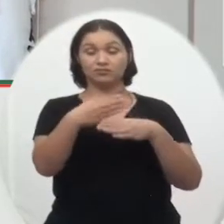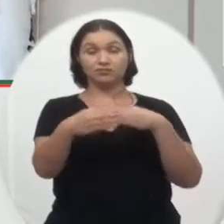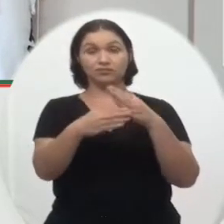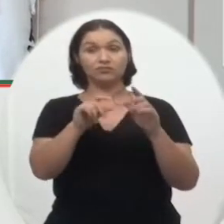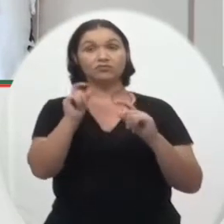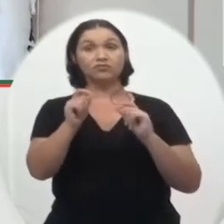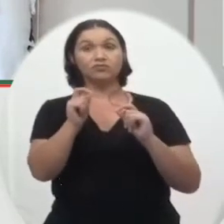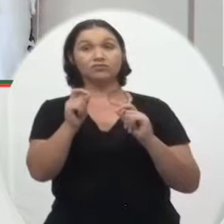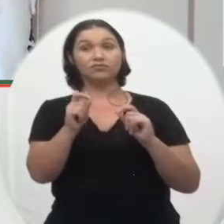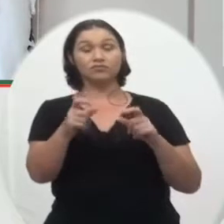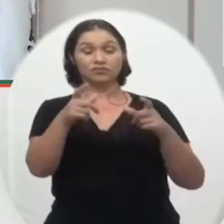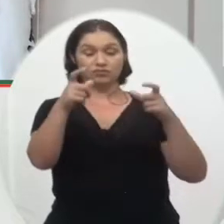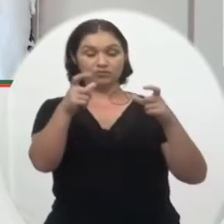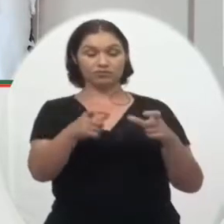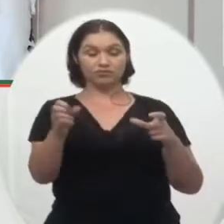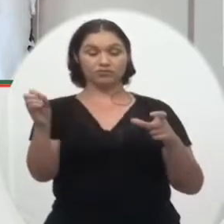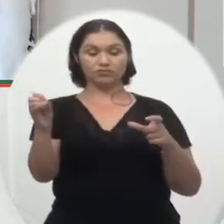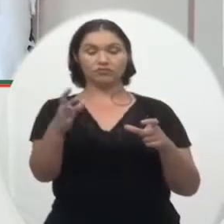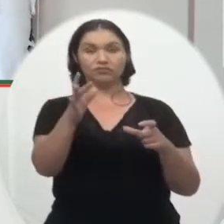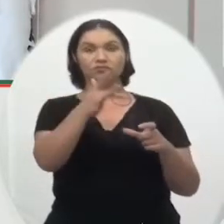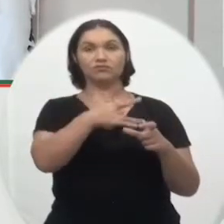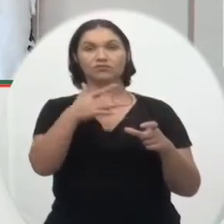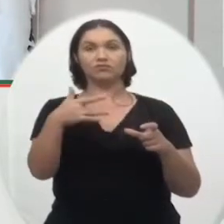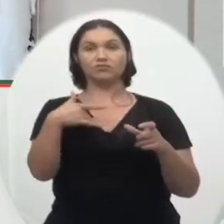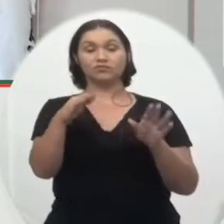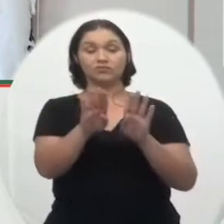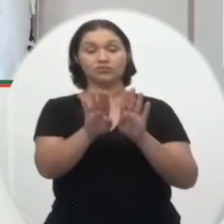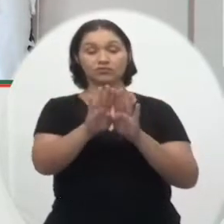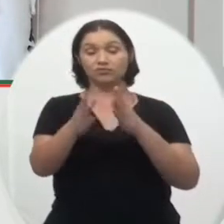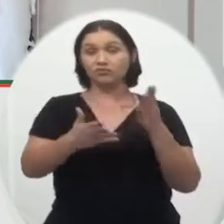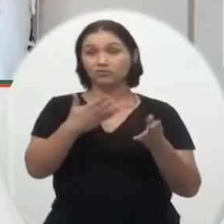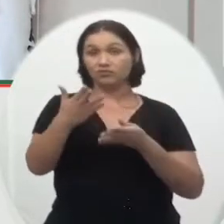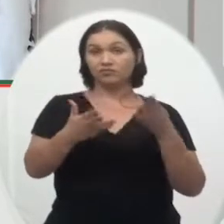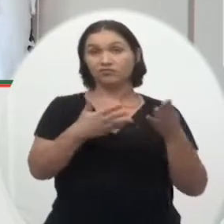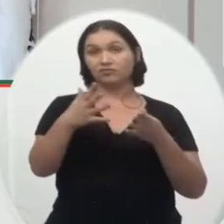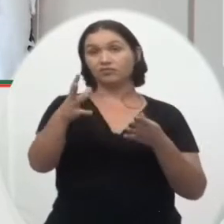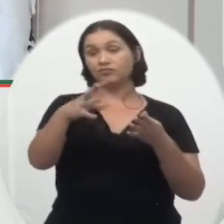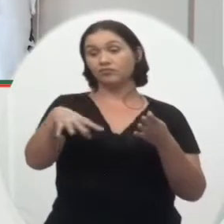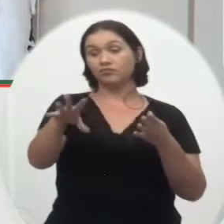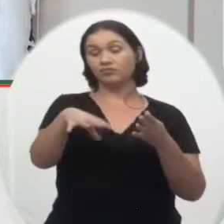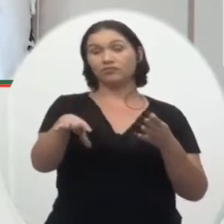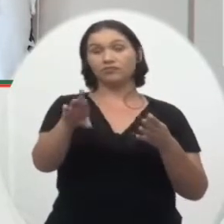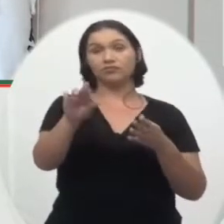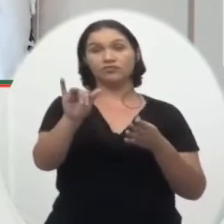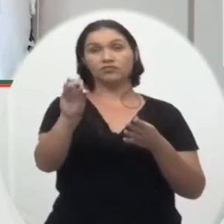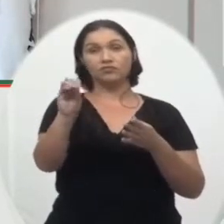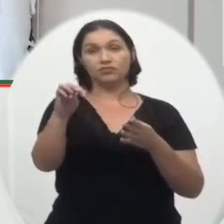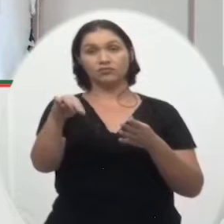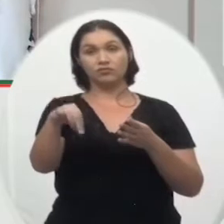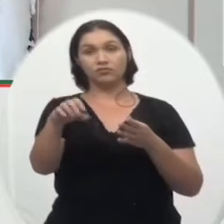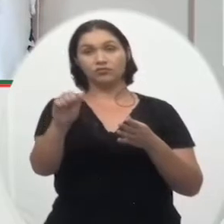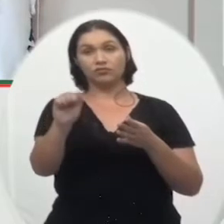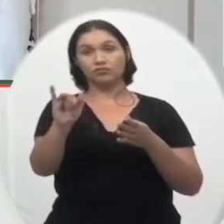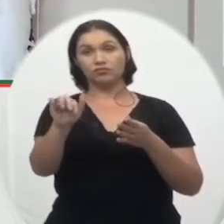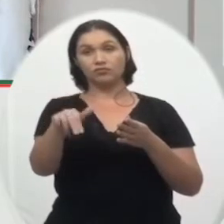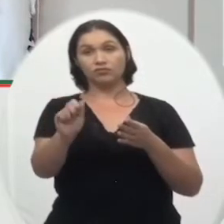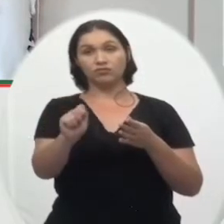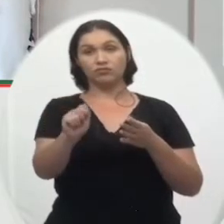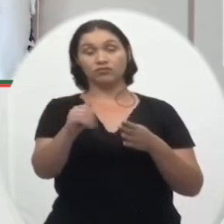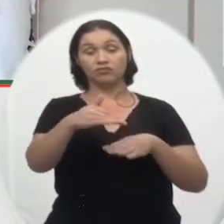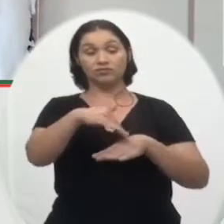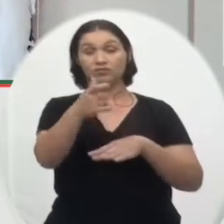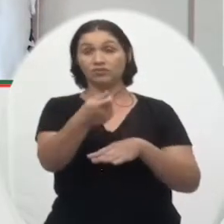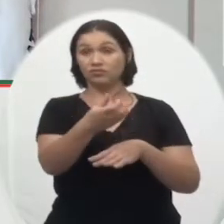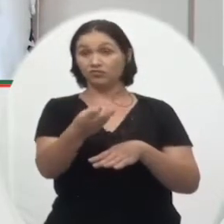bairro Vosso Cristo, que vai atender toda a região de Rio Moina também, com mais de 600 metros quadrados. E aqui quero dar